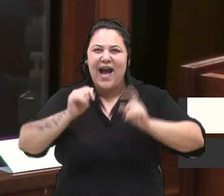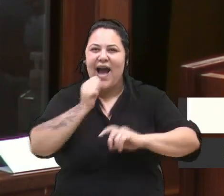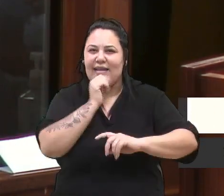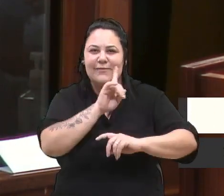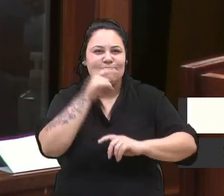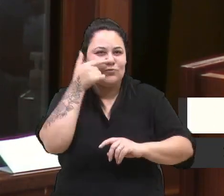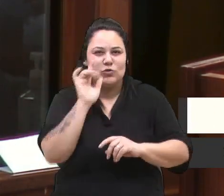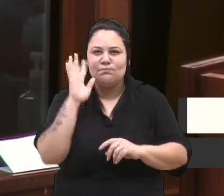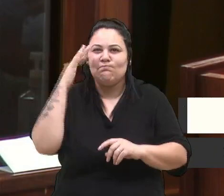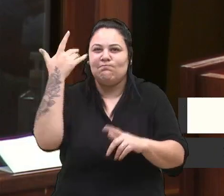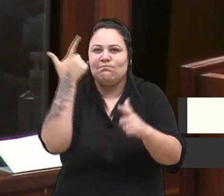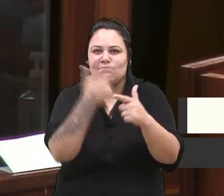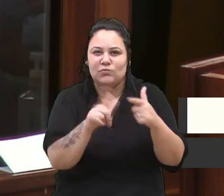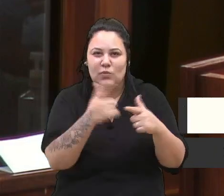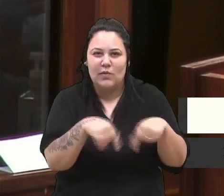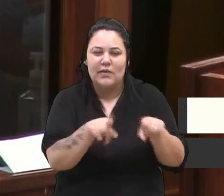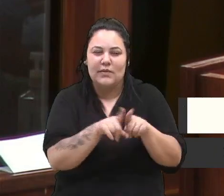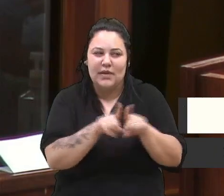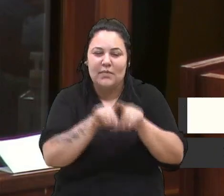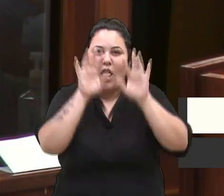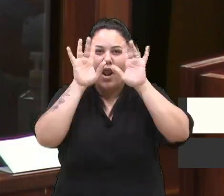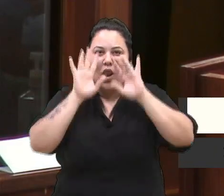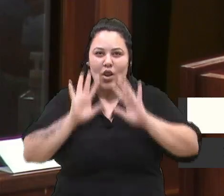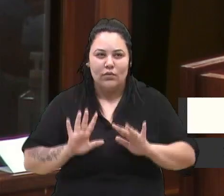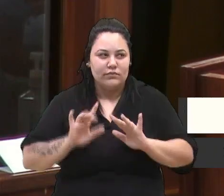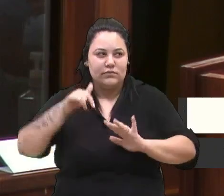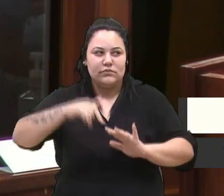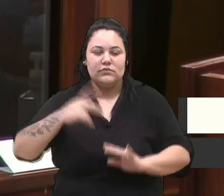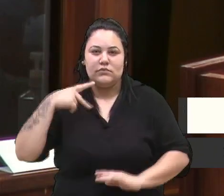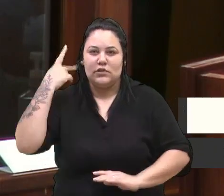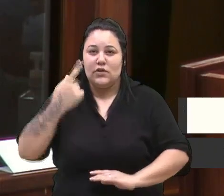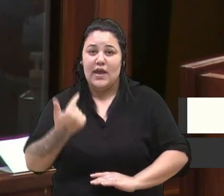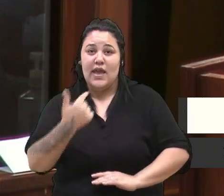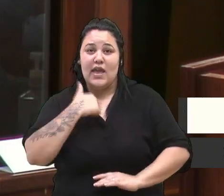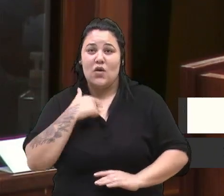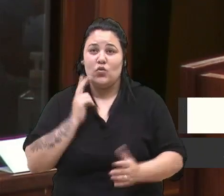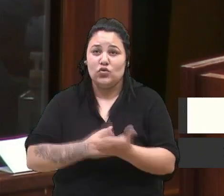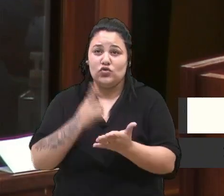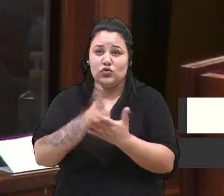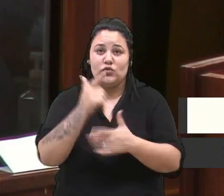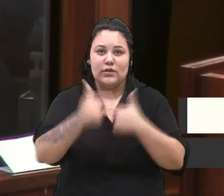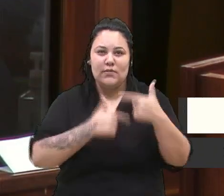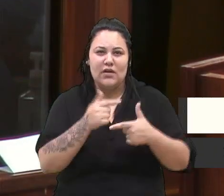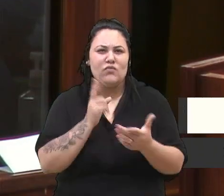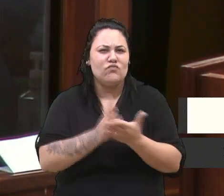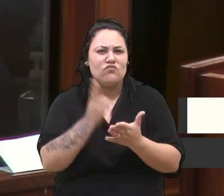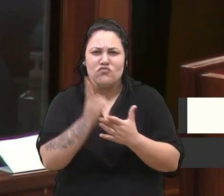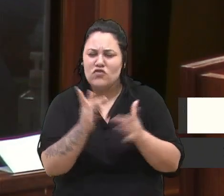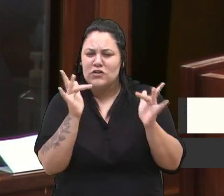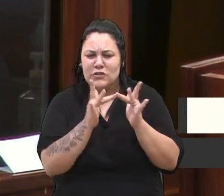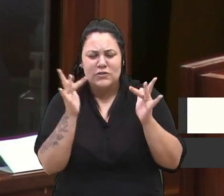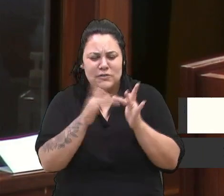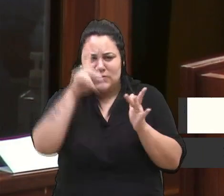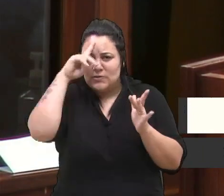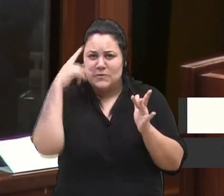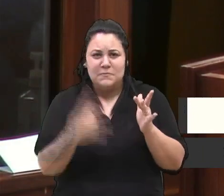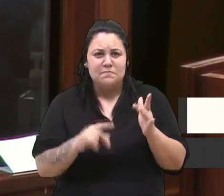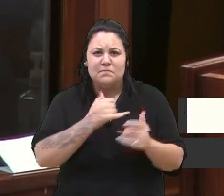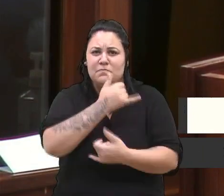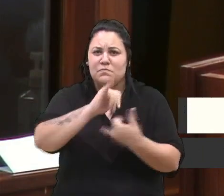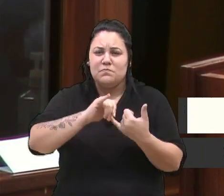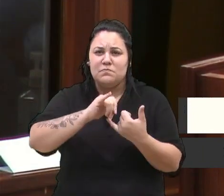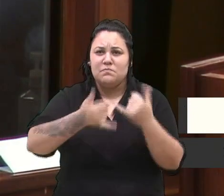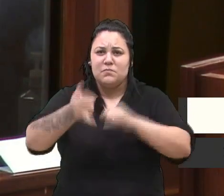que a gente busca tanto para a geada. Esse vereador aqui está em constante contato com os laboratórios europeus de desenvolvimento